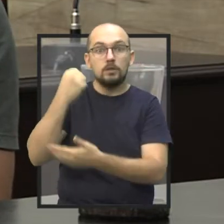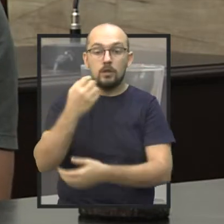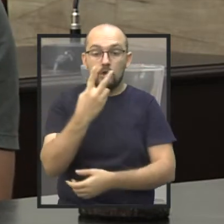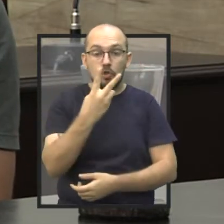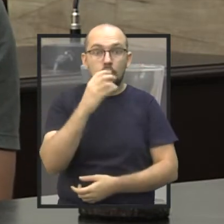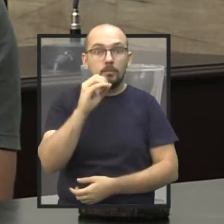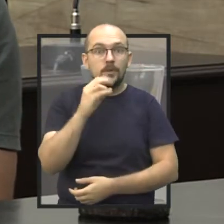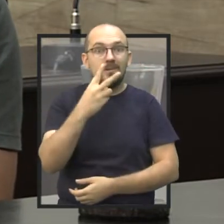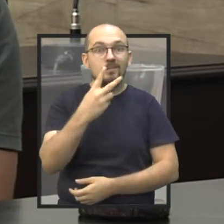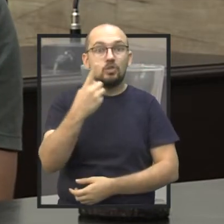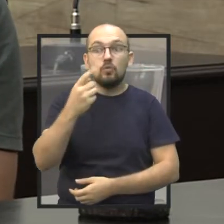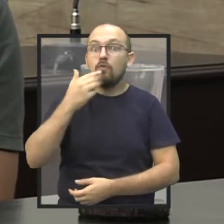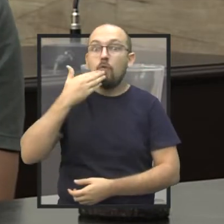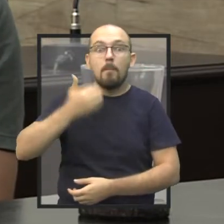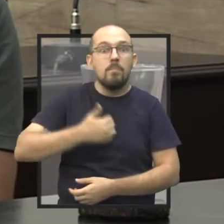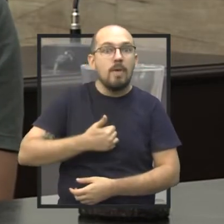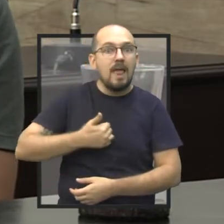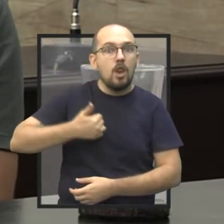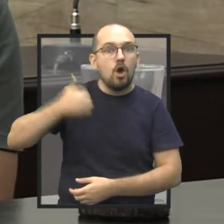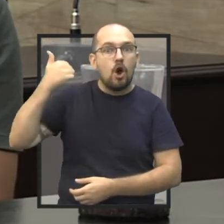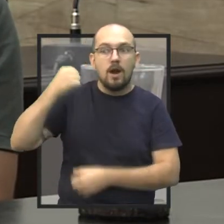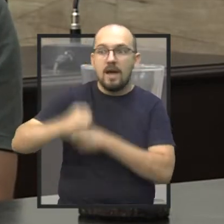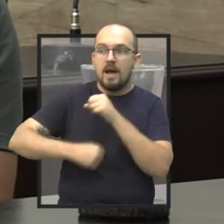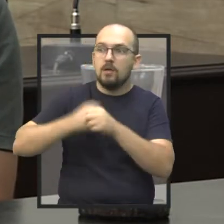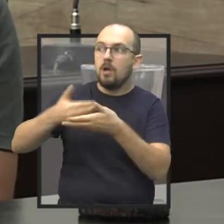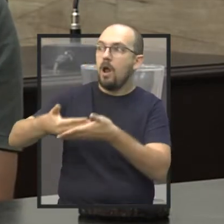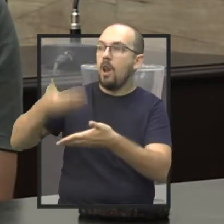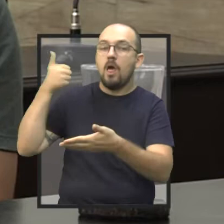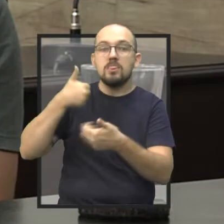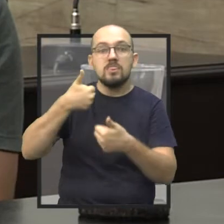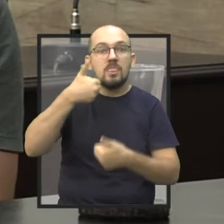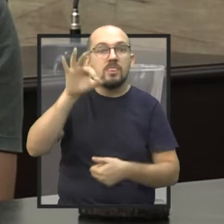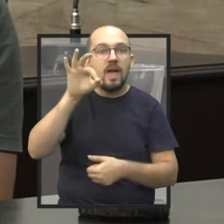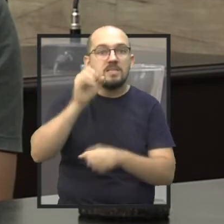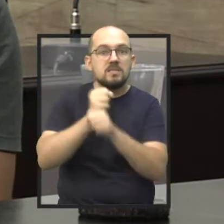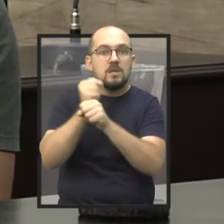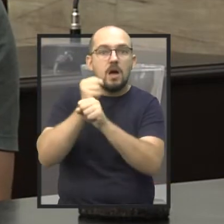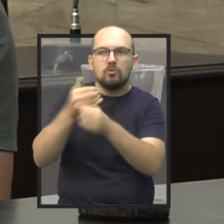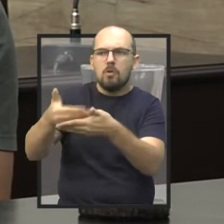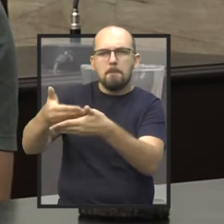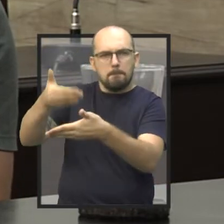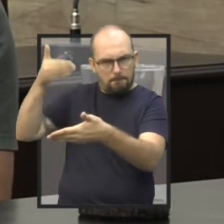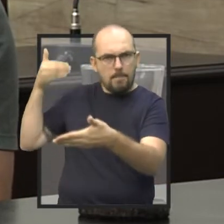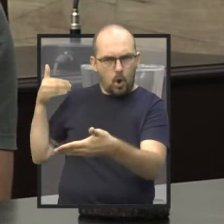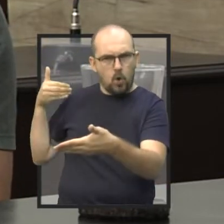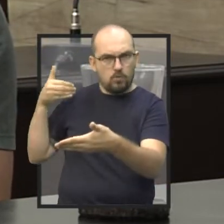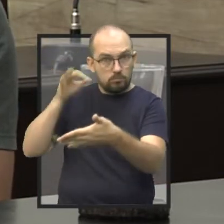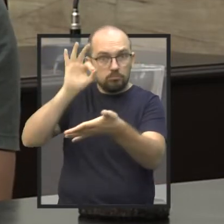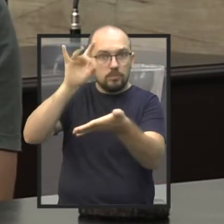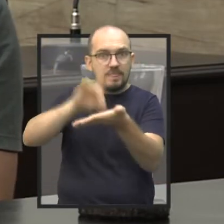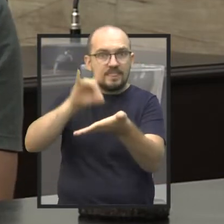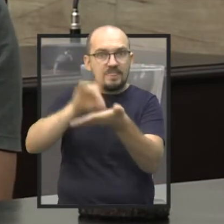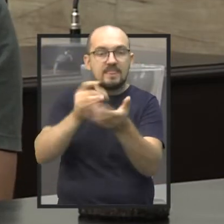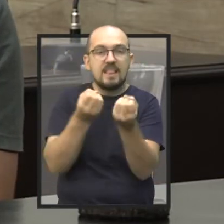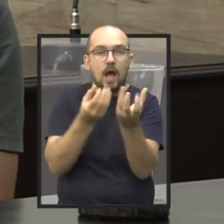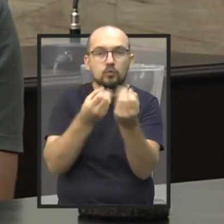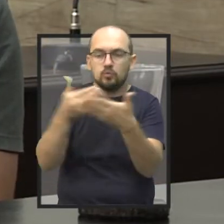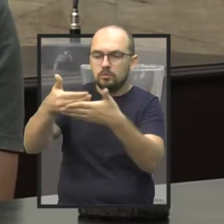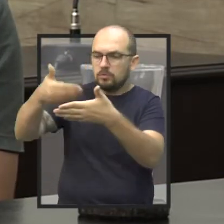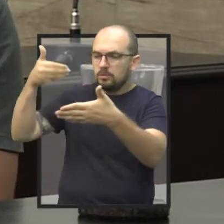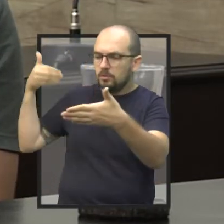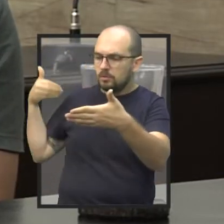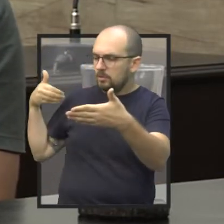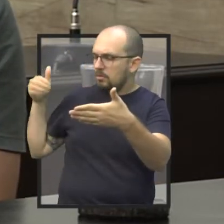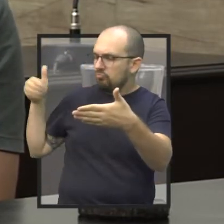em 2021 o melhor ano da década de arrecadação. Pegue os últimos 10 anos, são dados. A melhor